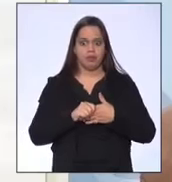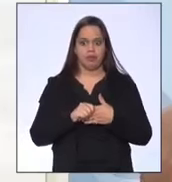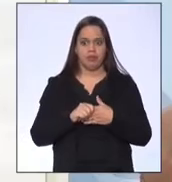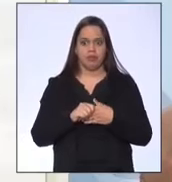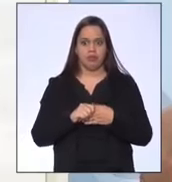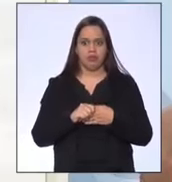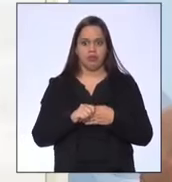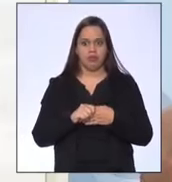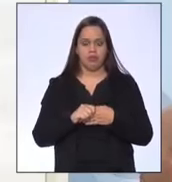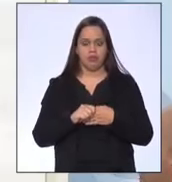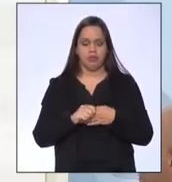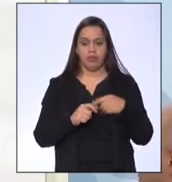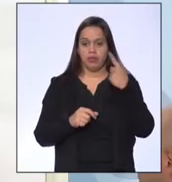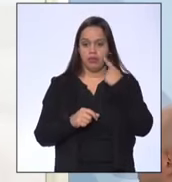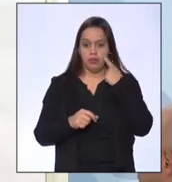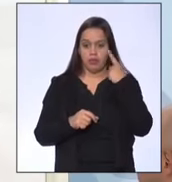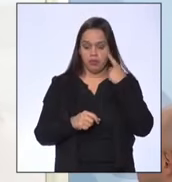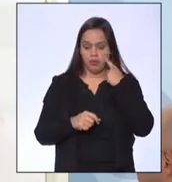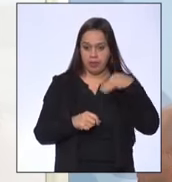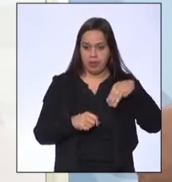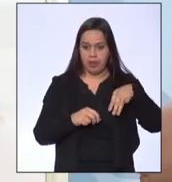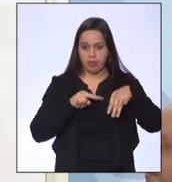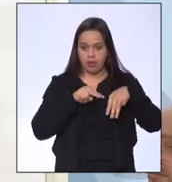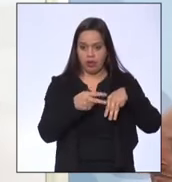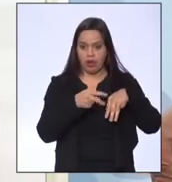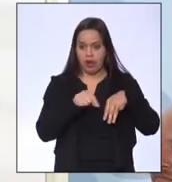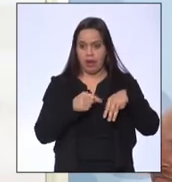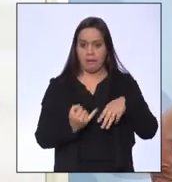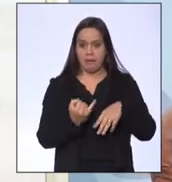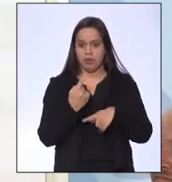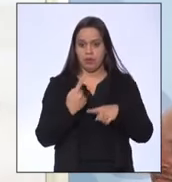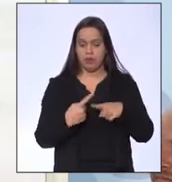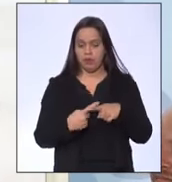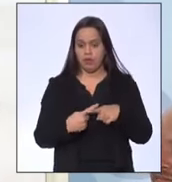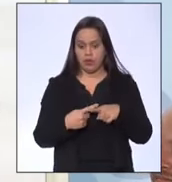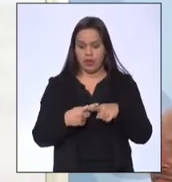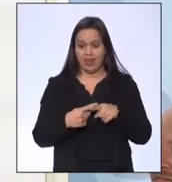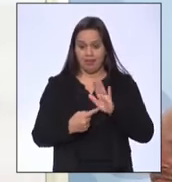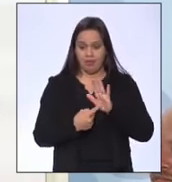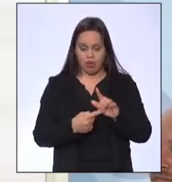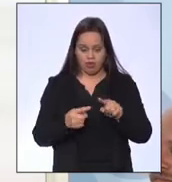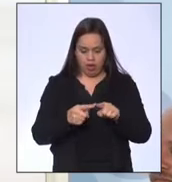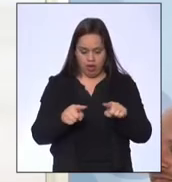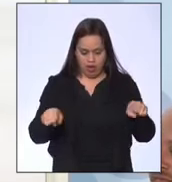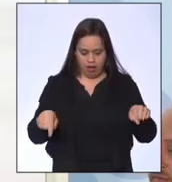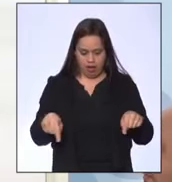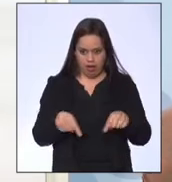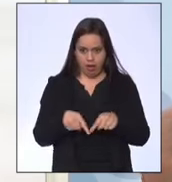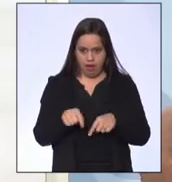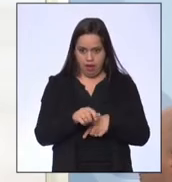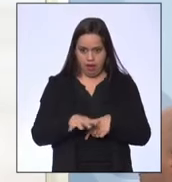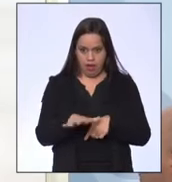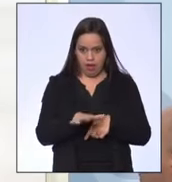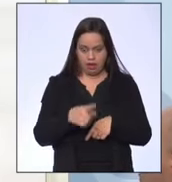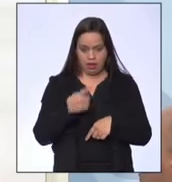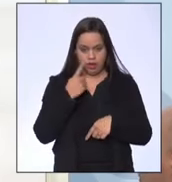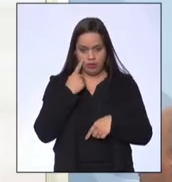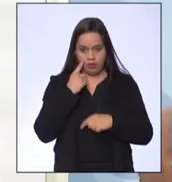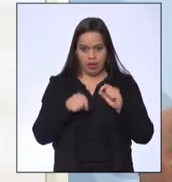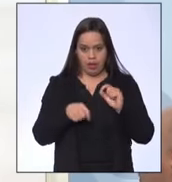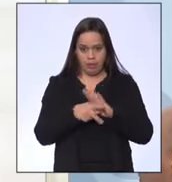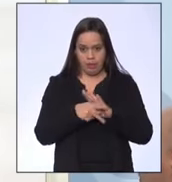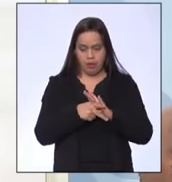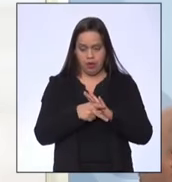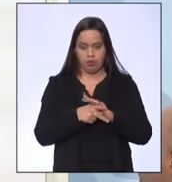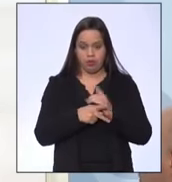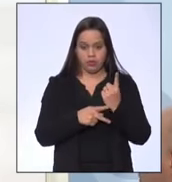metros quadrados, ela é muito importante, porque é uma notação que indica a área. Então a área do quarto é 16 metros